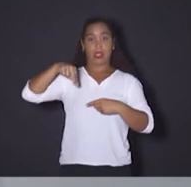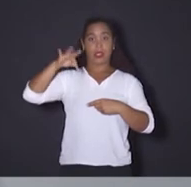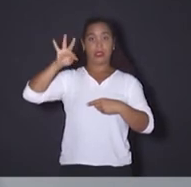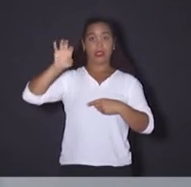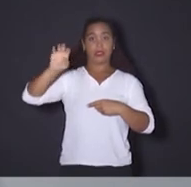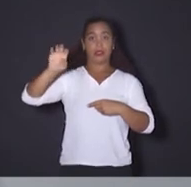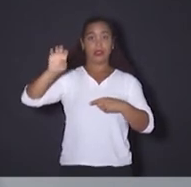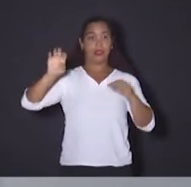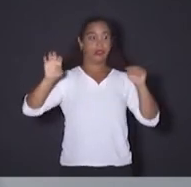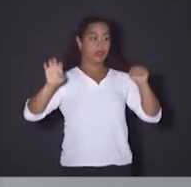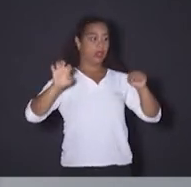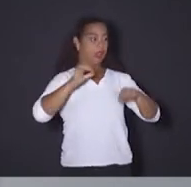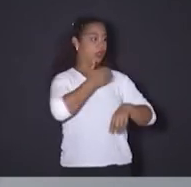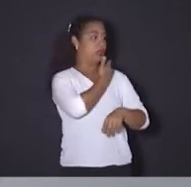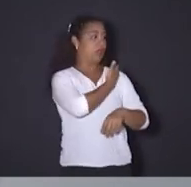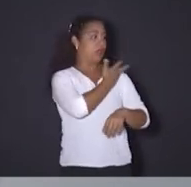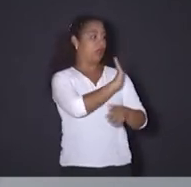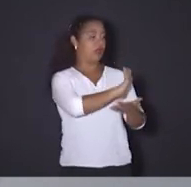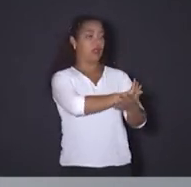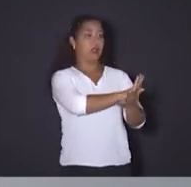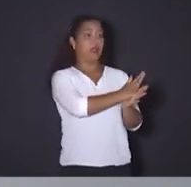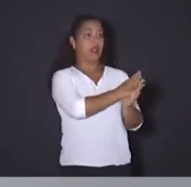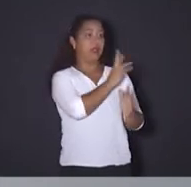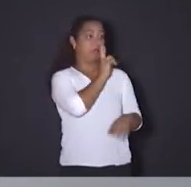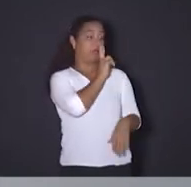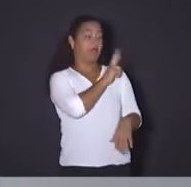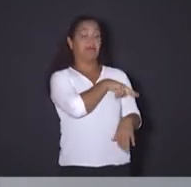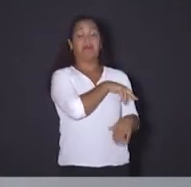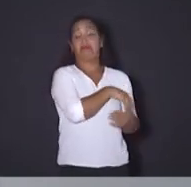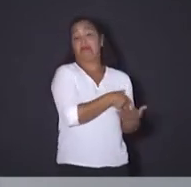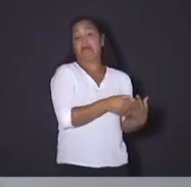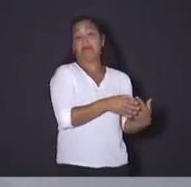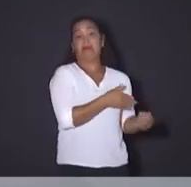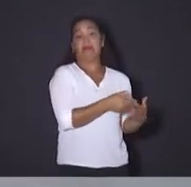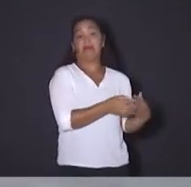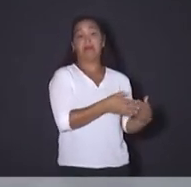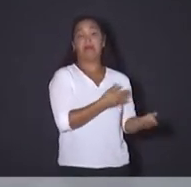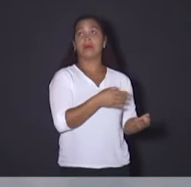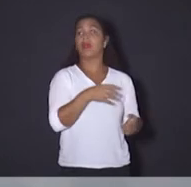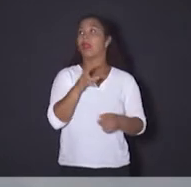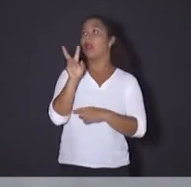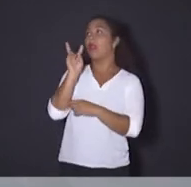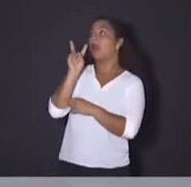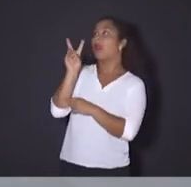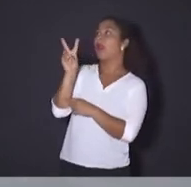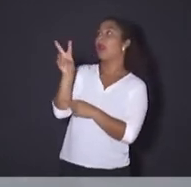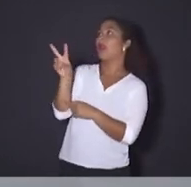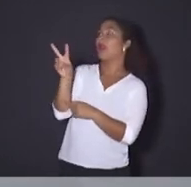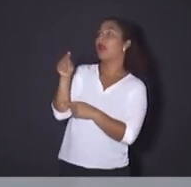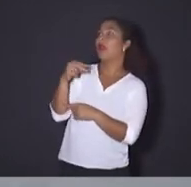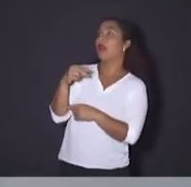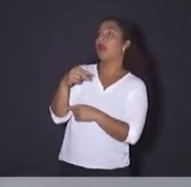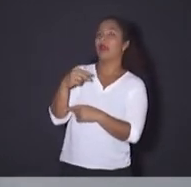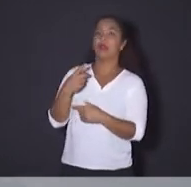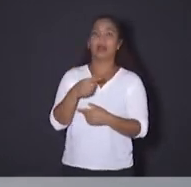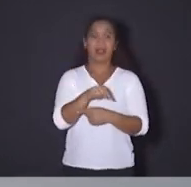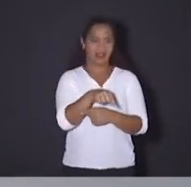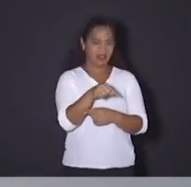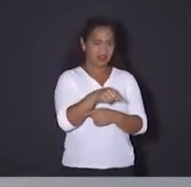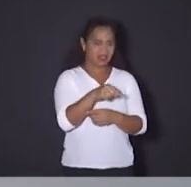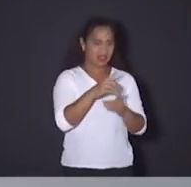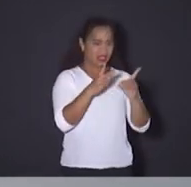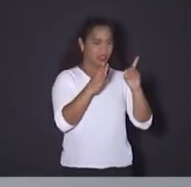intolerância religiosa no meu próprio país não me faz cócegas pois é a espiritualidade indígenas sendo